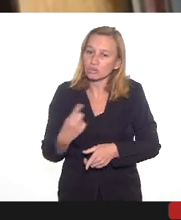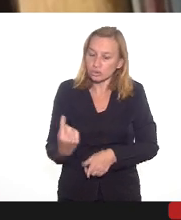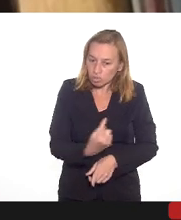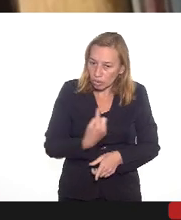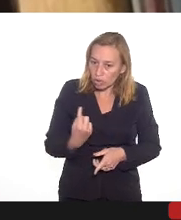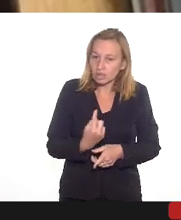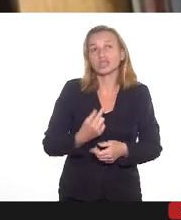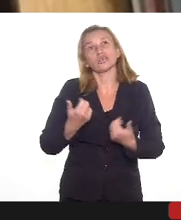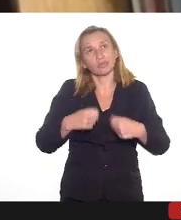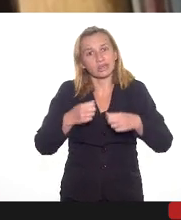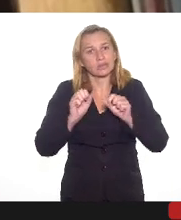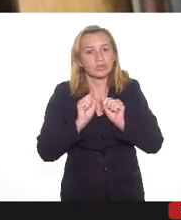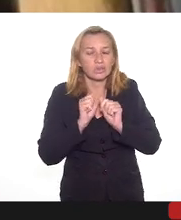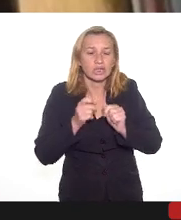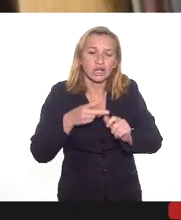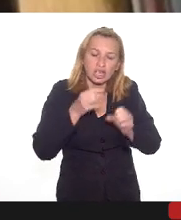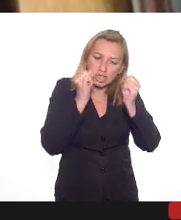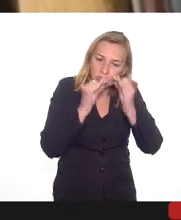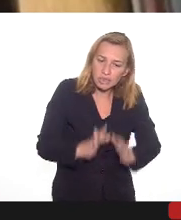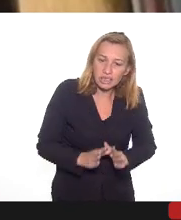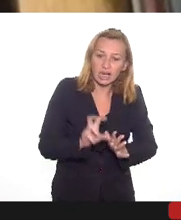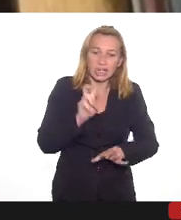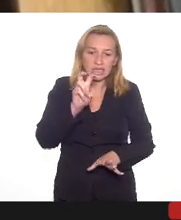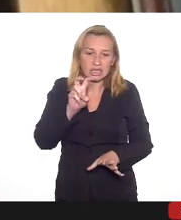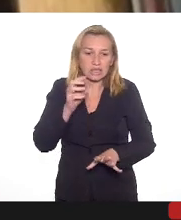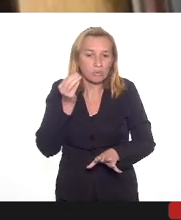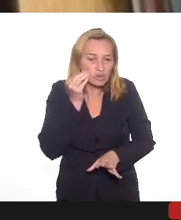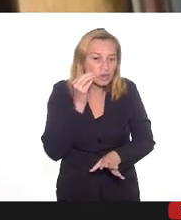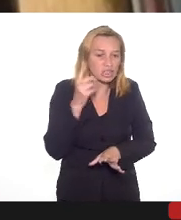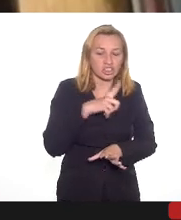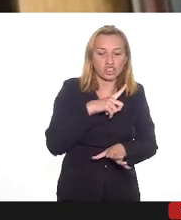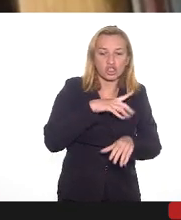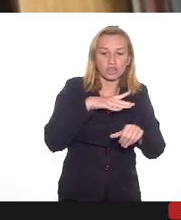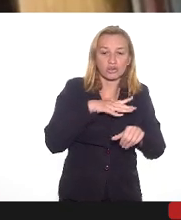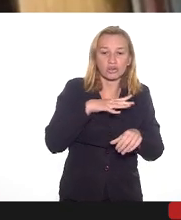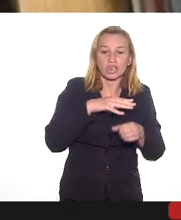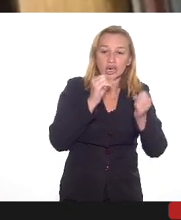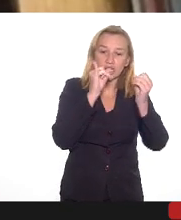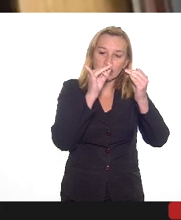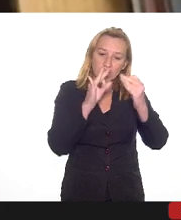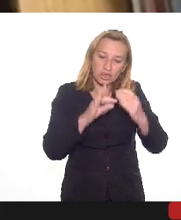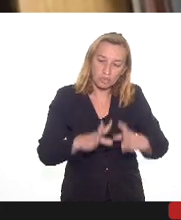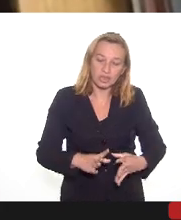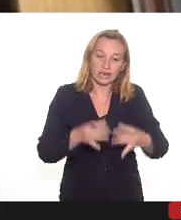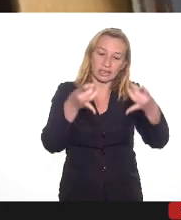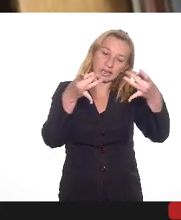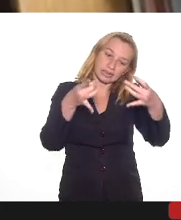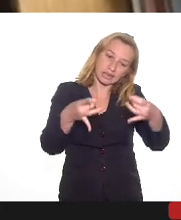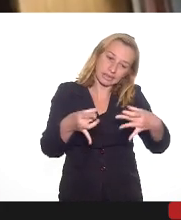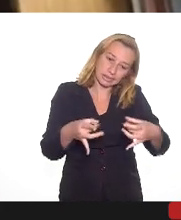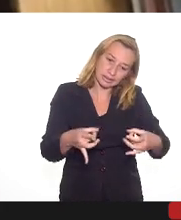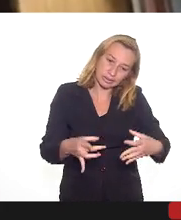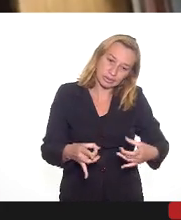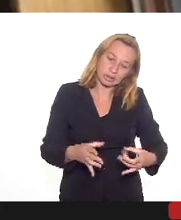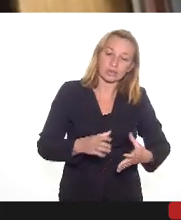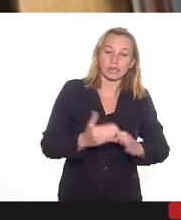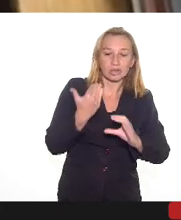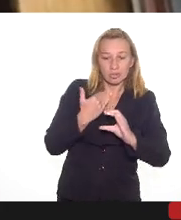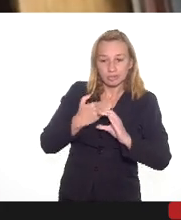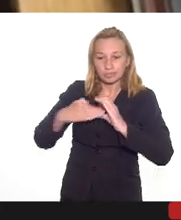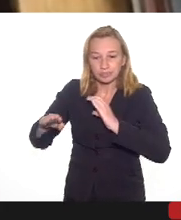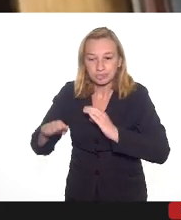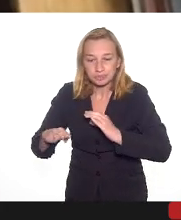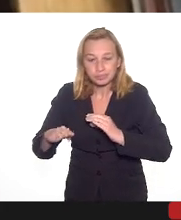prestar esclarecimentos. Então eu, pelo menos em 5 oportunidades, tive que fazer arrazoados e ter mandar para o